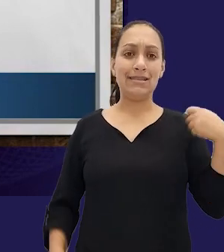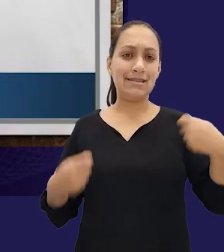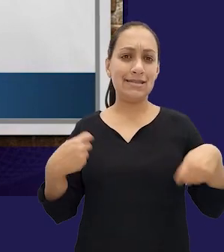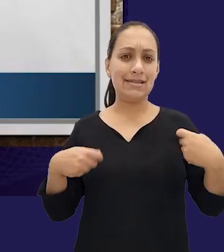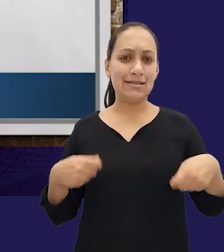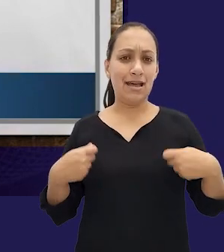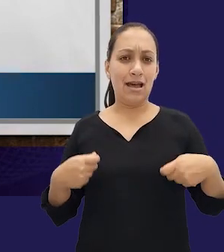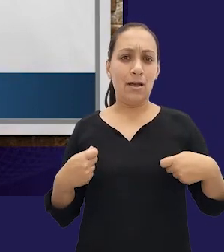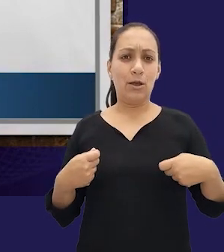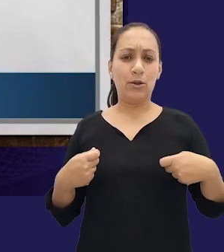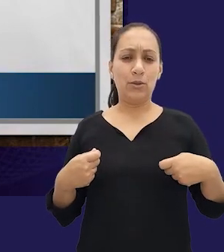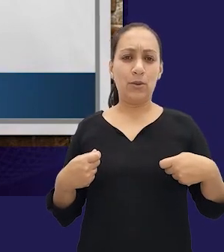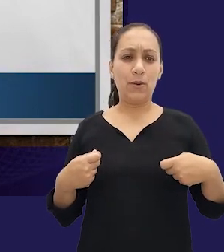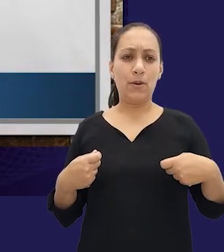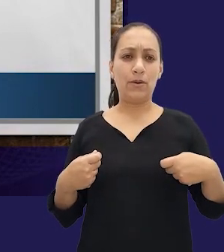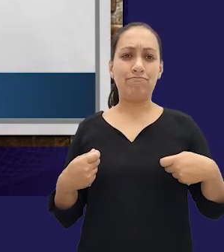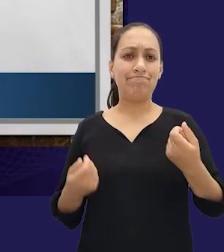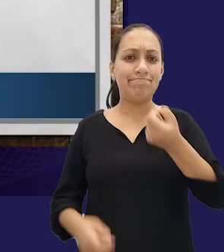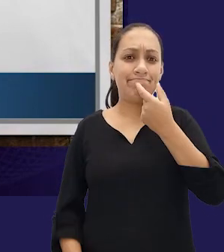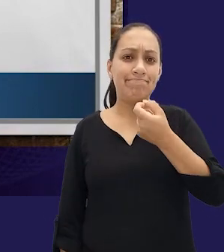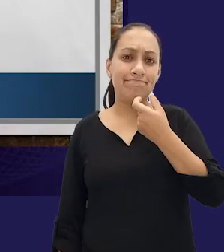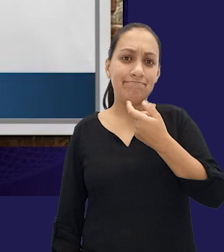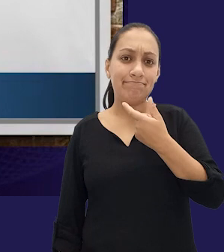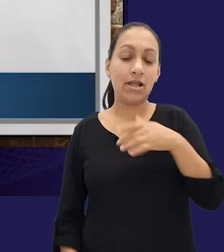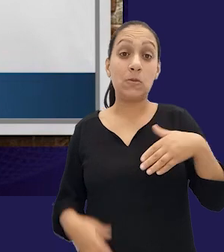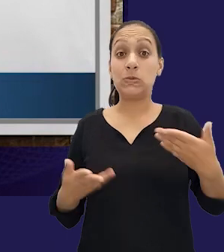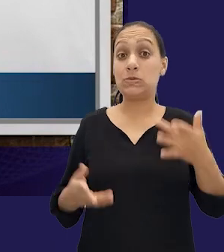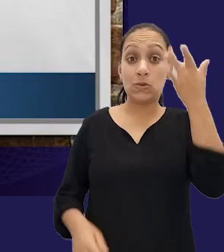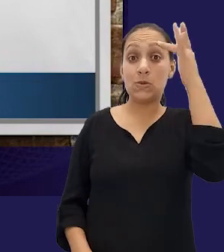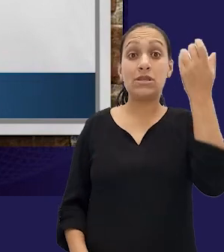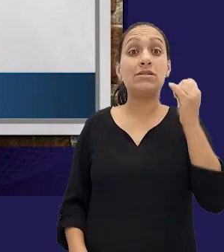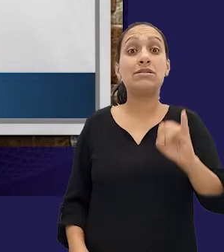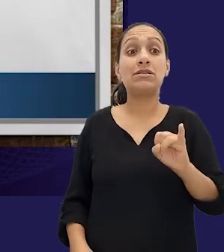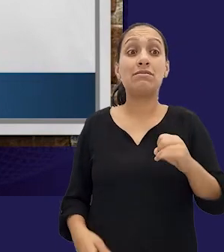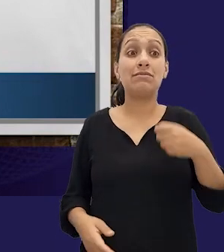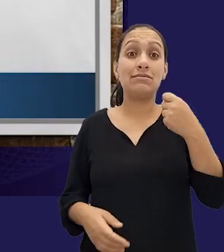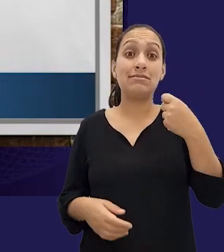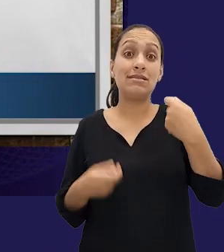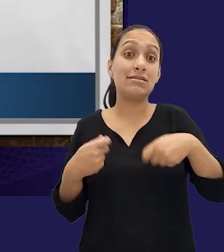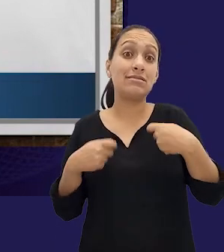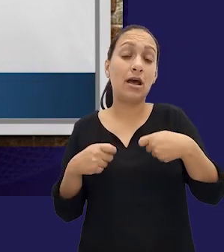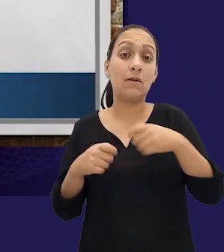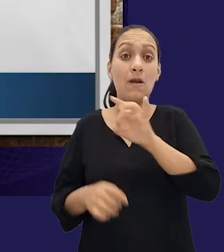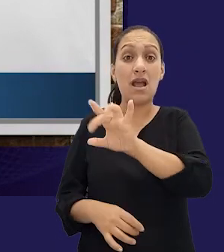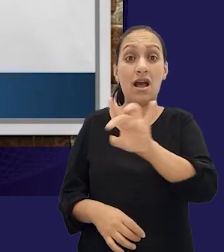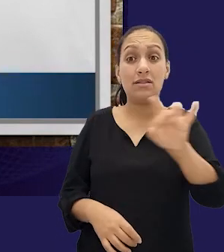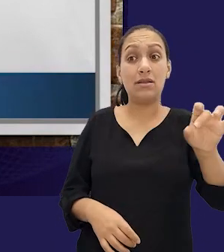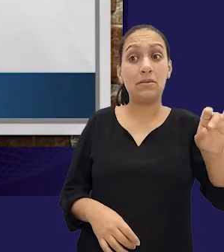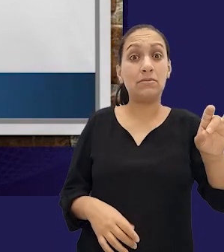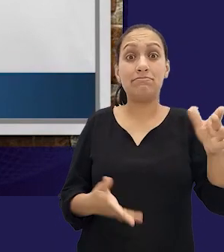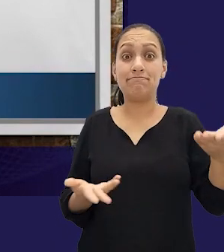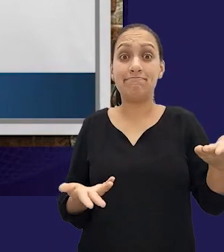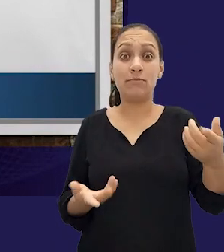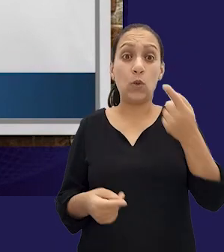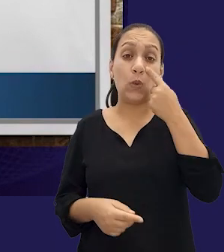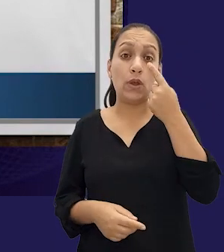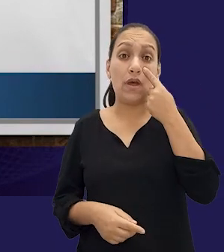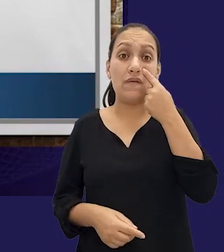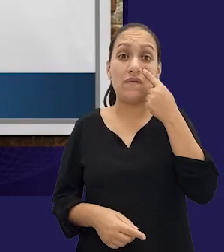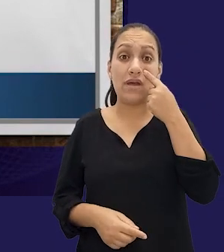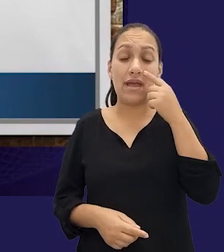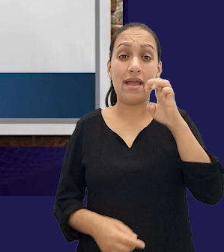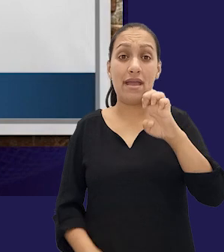necessário administrar antimicrobiano? Gente, eu não sei se é tão necessário, eu acho que cada caso é um caso, mas o que a gente vê aqui de evidência é